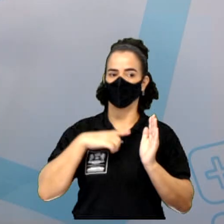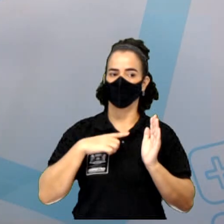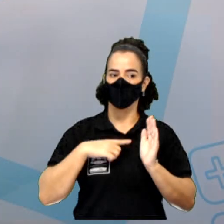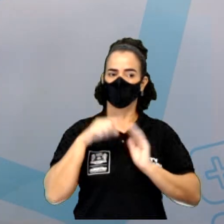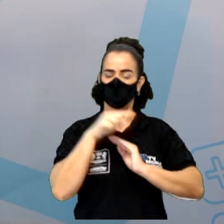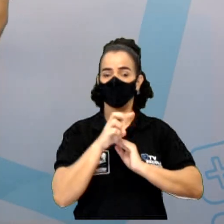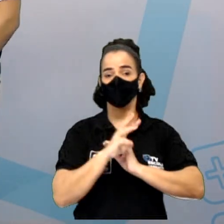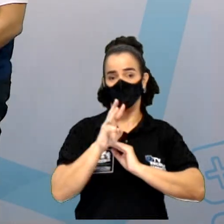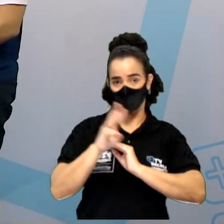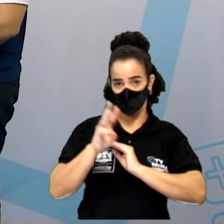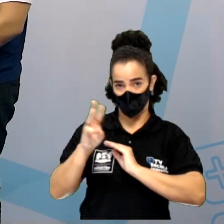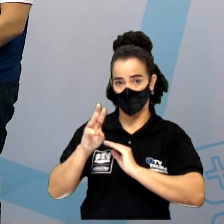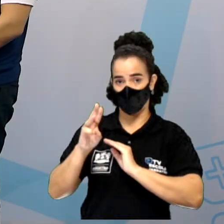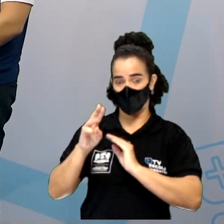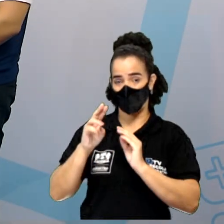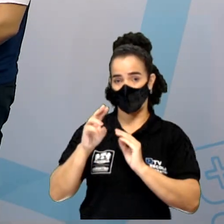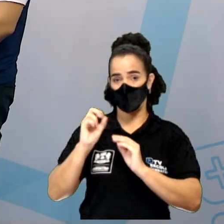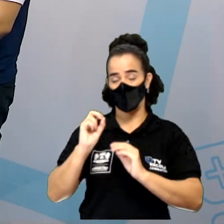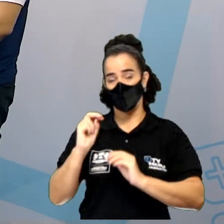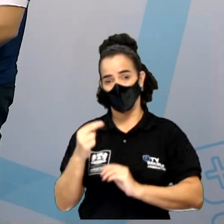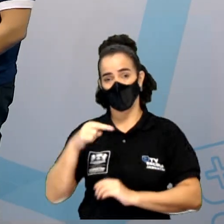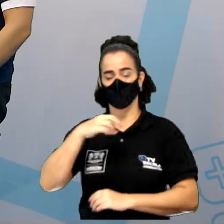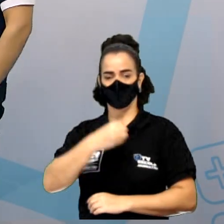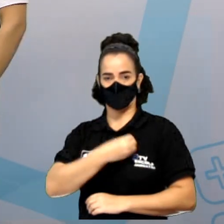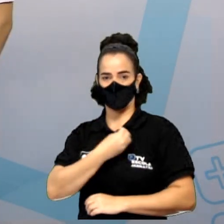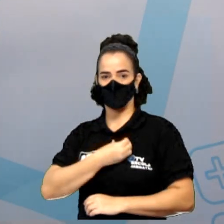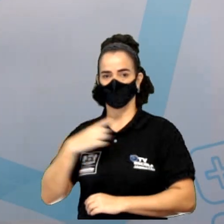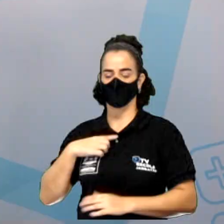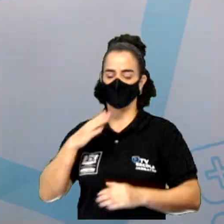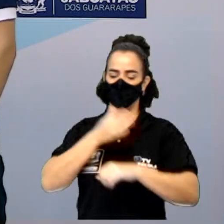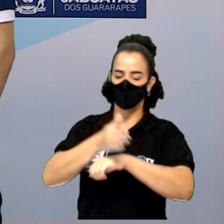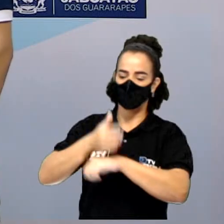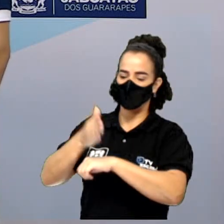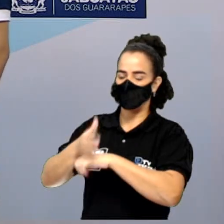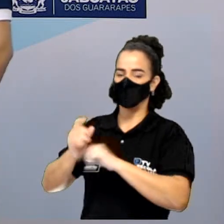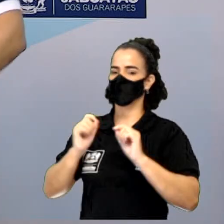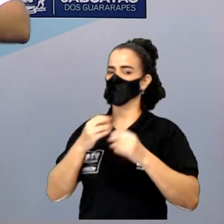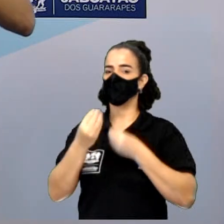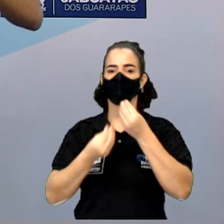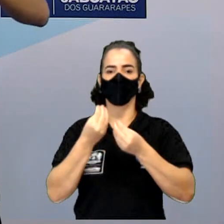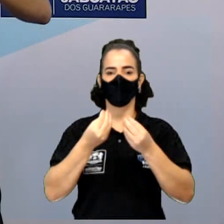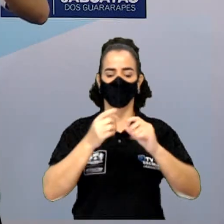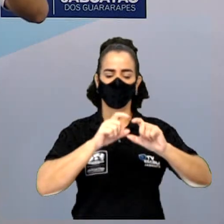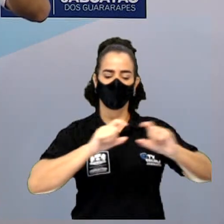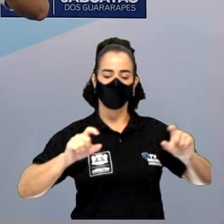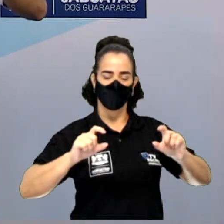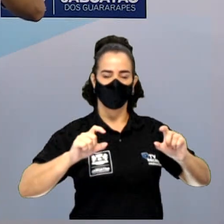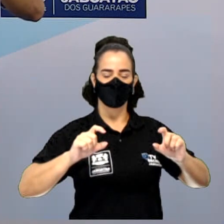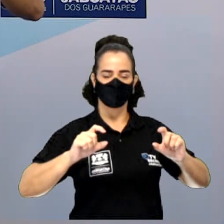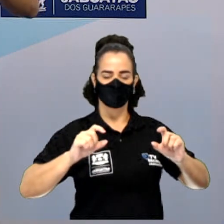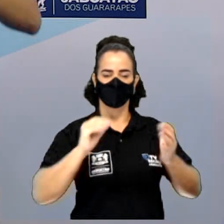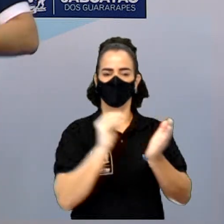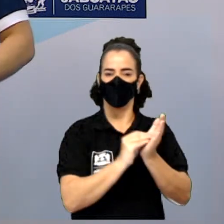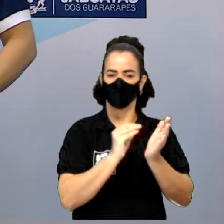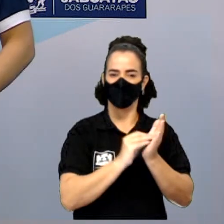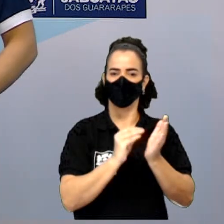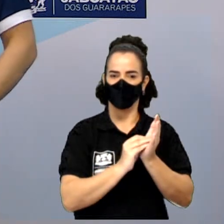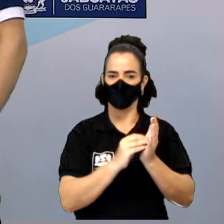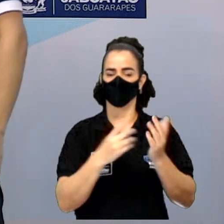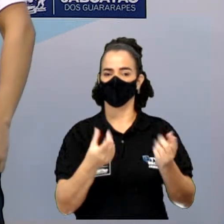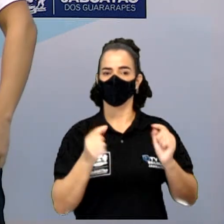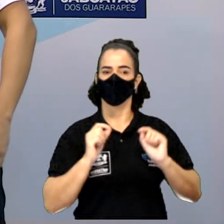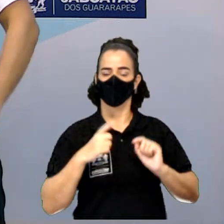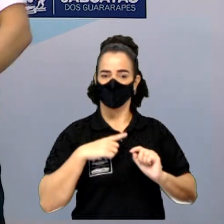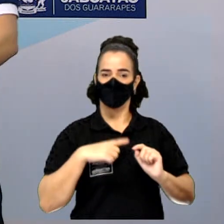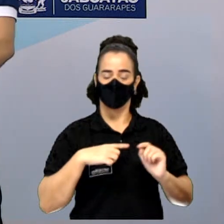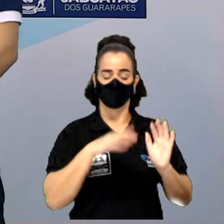de internet, um ambiente online. E a gente tem acesso a isso aí através da fonte, que indica para a gente posicionamento de artigo, ou seja,